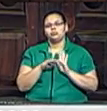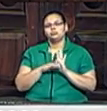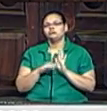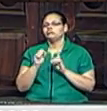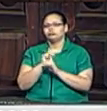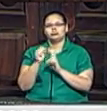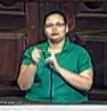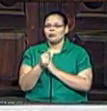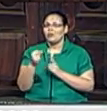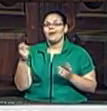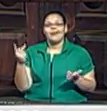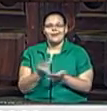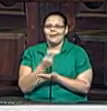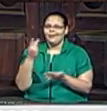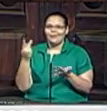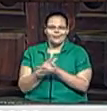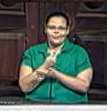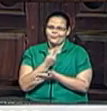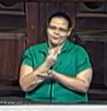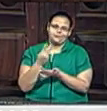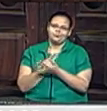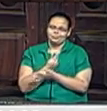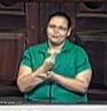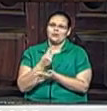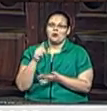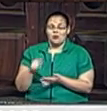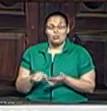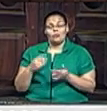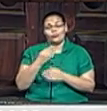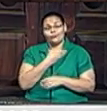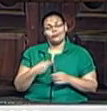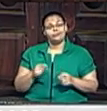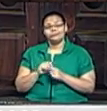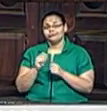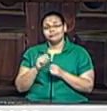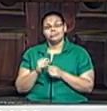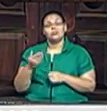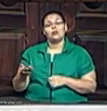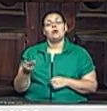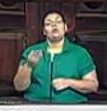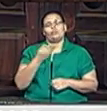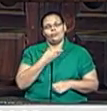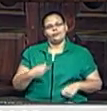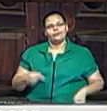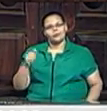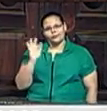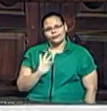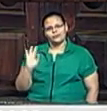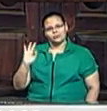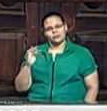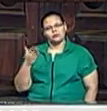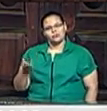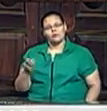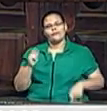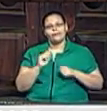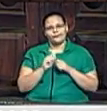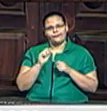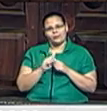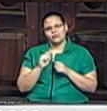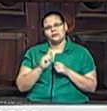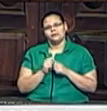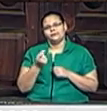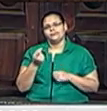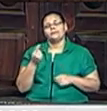erro tremendo que o governo está cometendo. Ora, vá ao governo federal, faça com que a